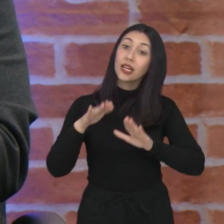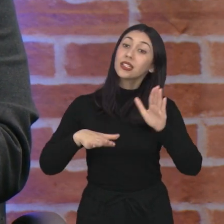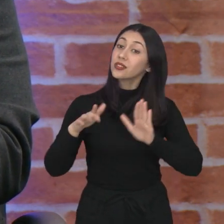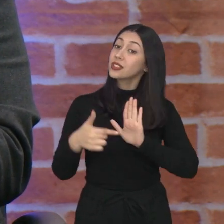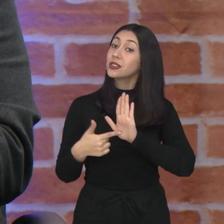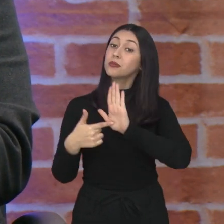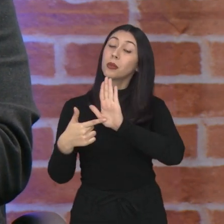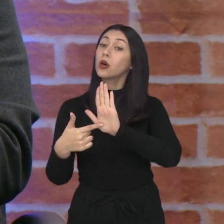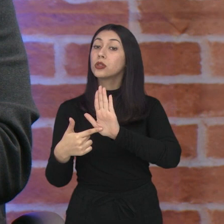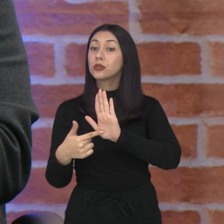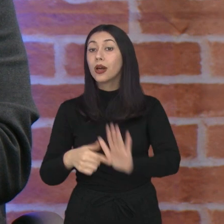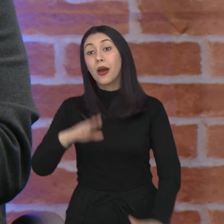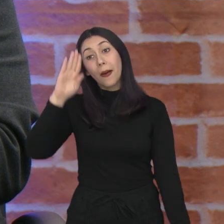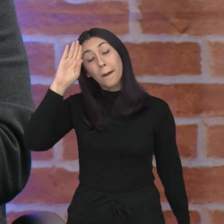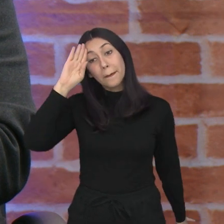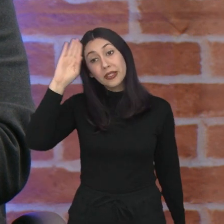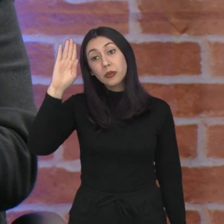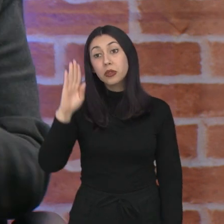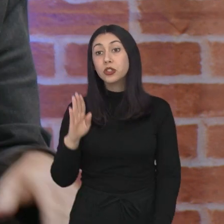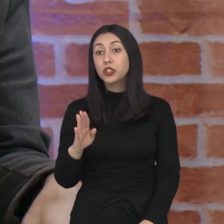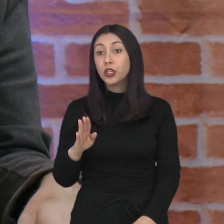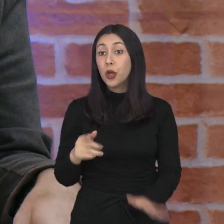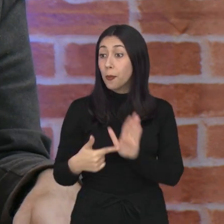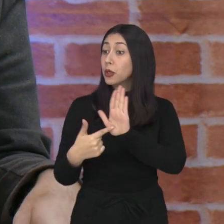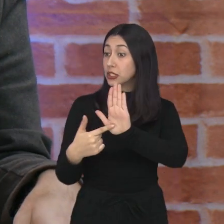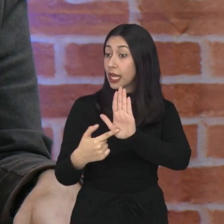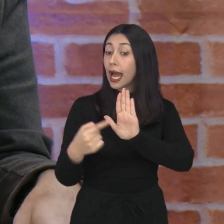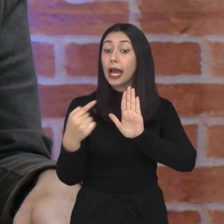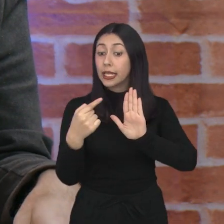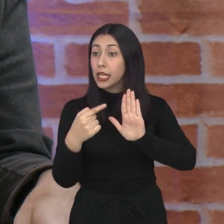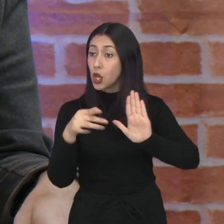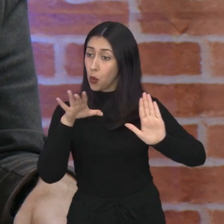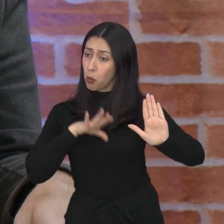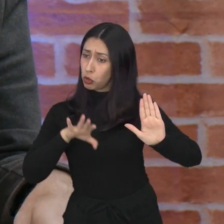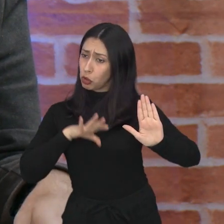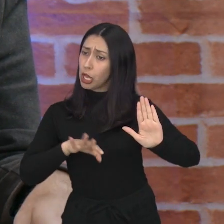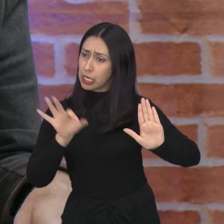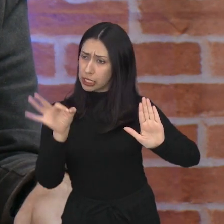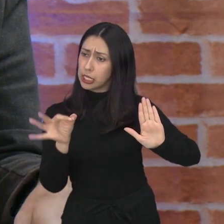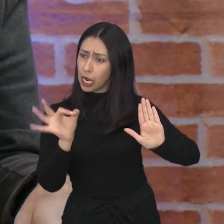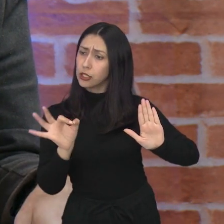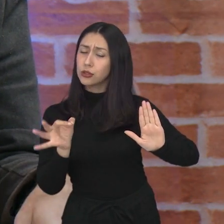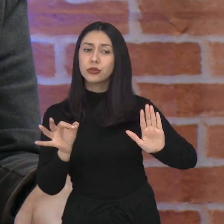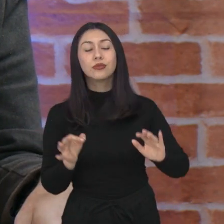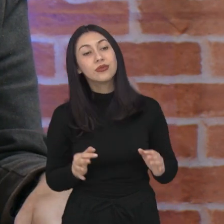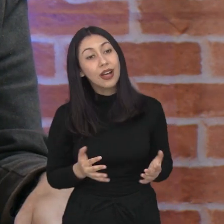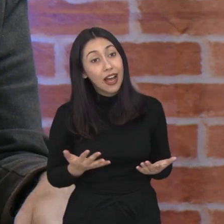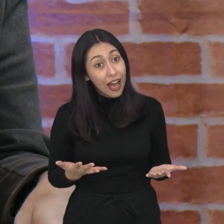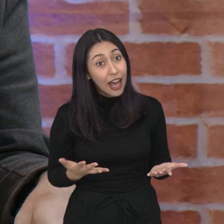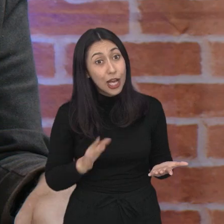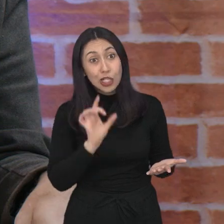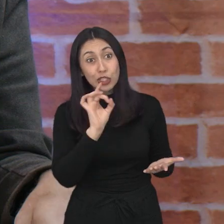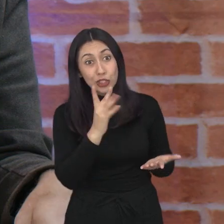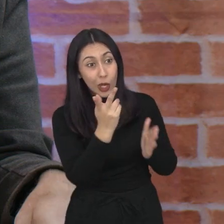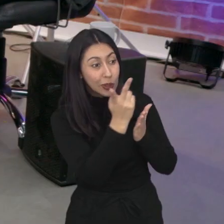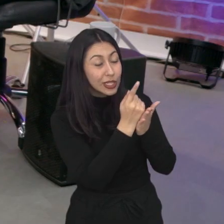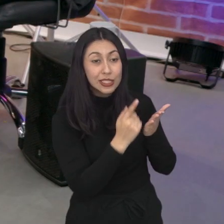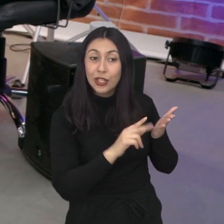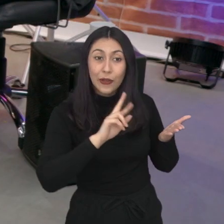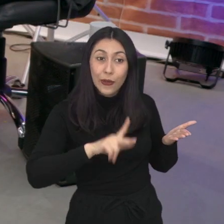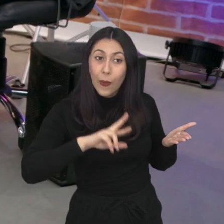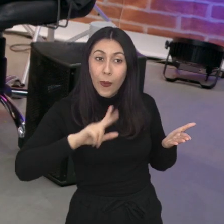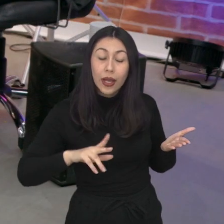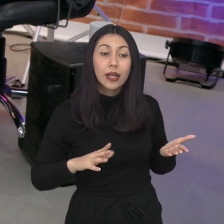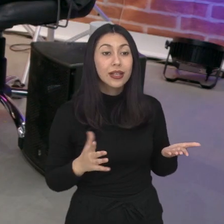Mas às vezes eu mostro de vez em quando, principalmente para procurar erro de português. É muito comum. Caraca, então não é só o desenho.